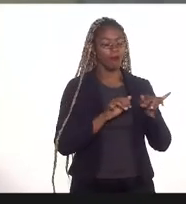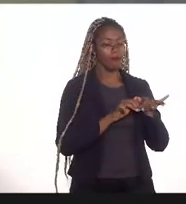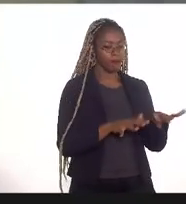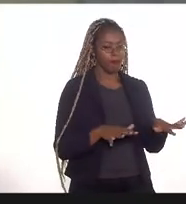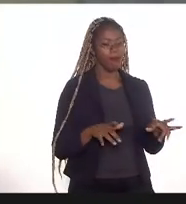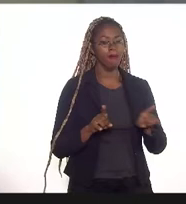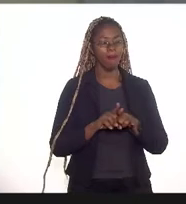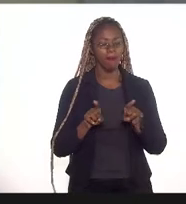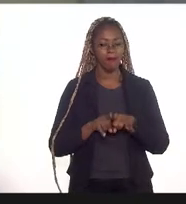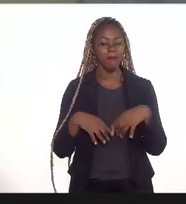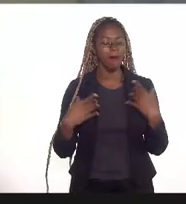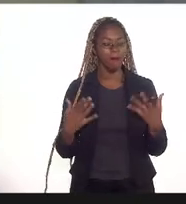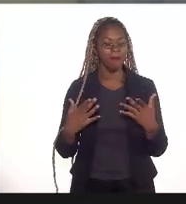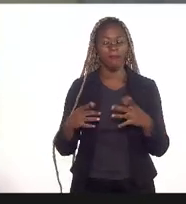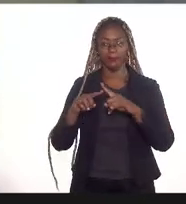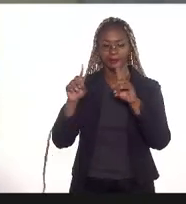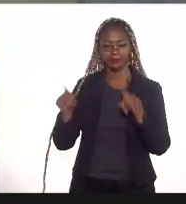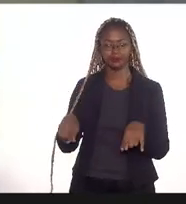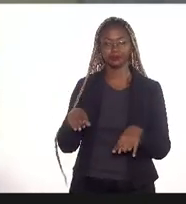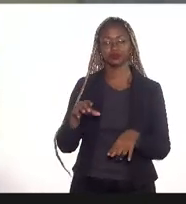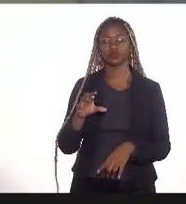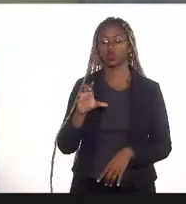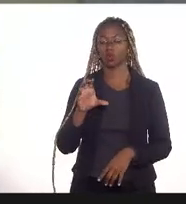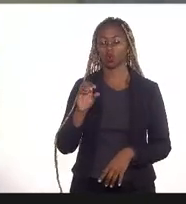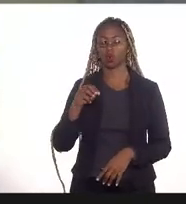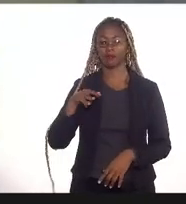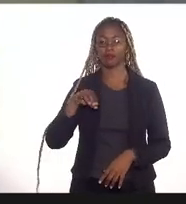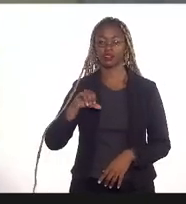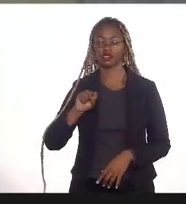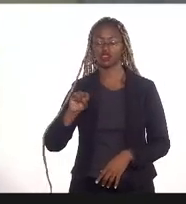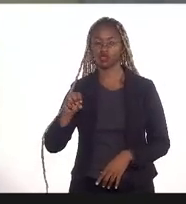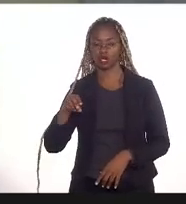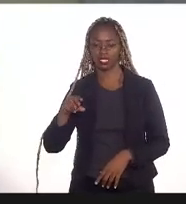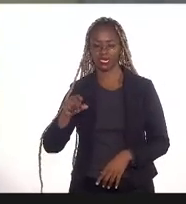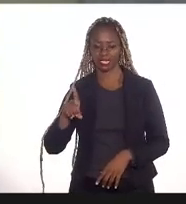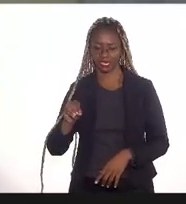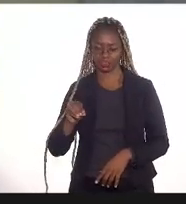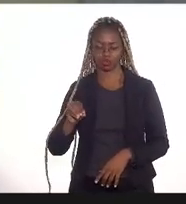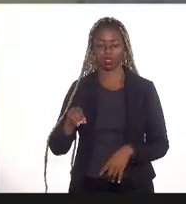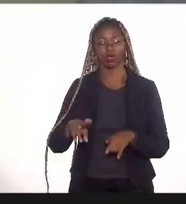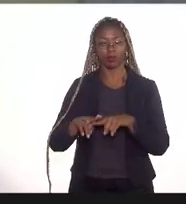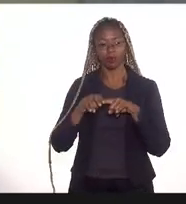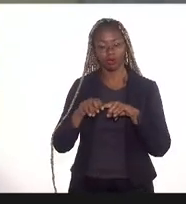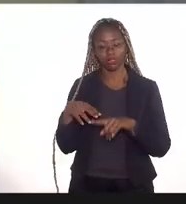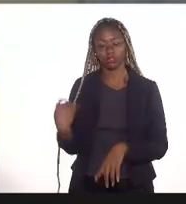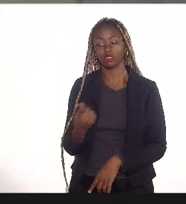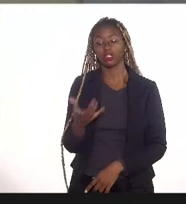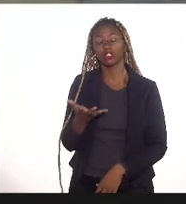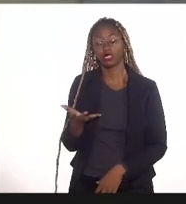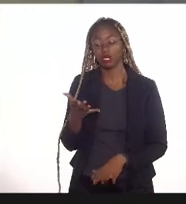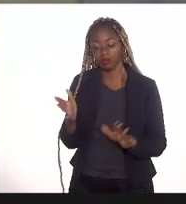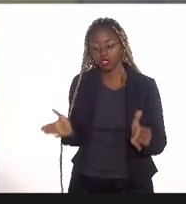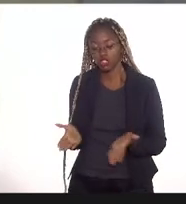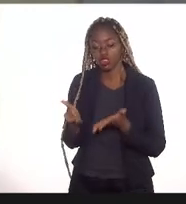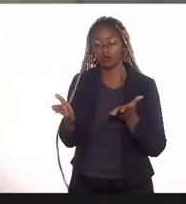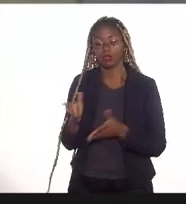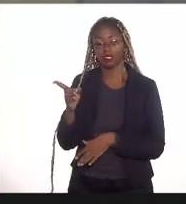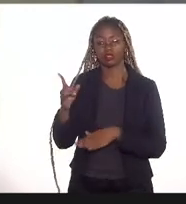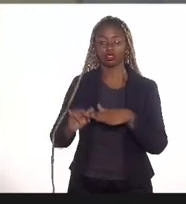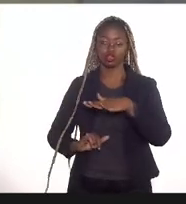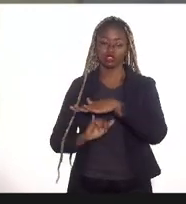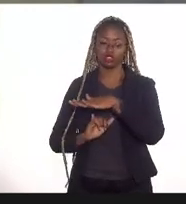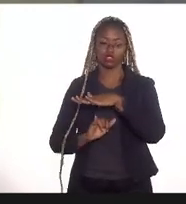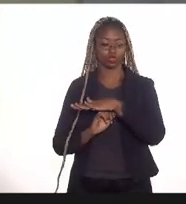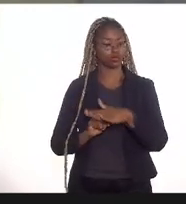cargos comissionados. Porque um dos interesses nossos é fortalecer a instituição, e não